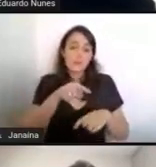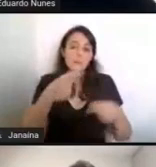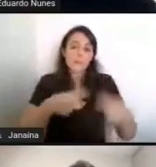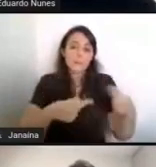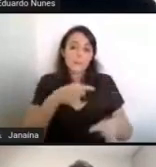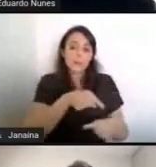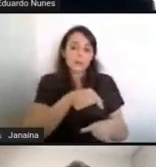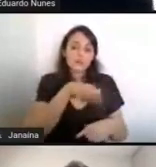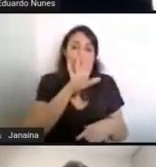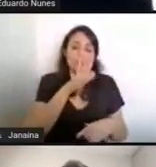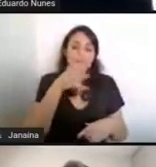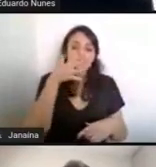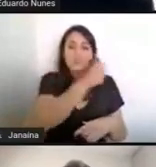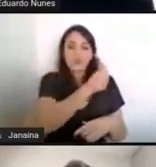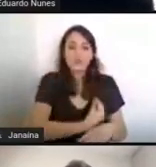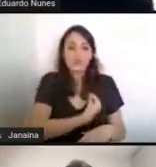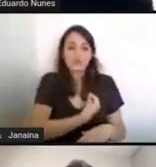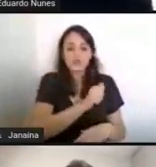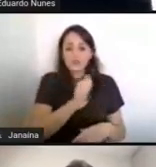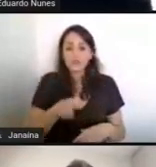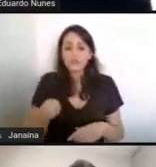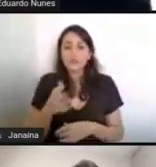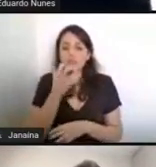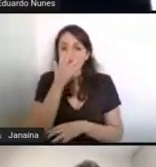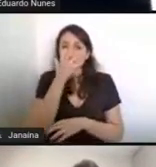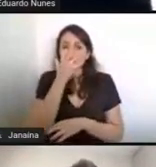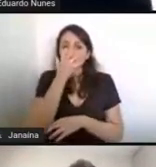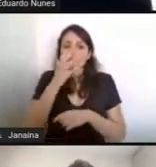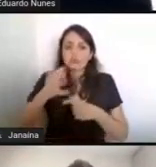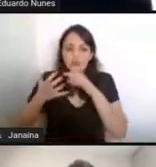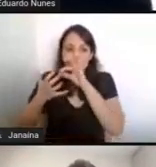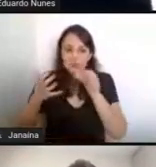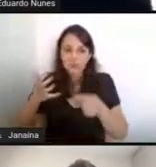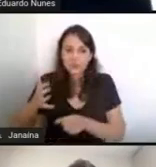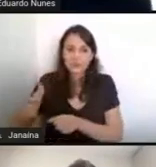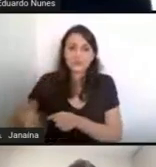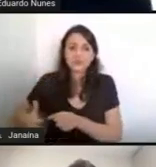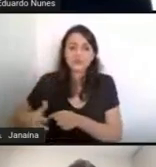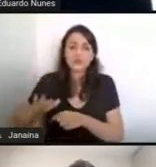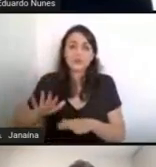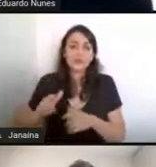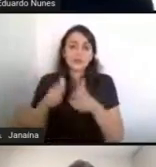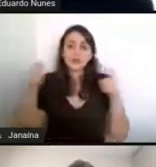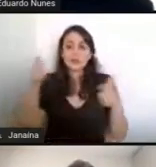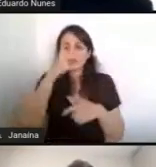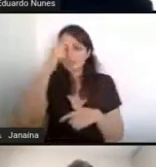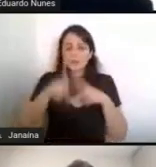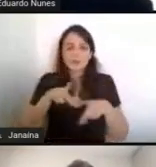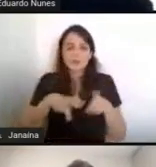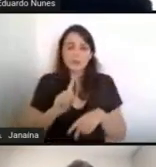ter um respirador, em que a gente sabe que parte da população não vai se beneficiar disso. Pode